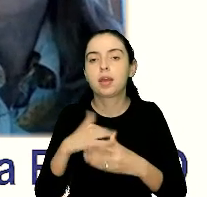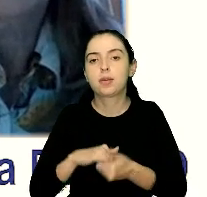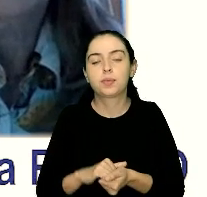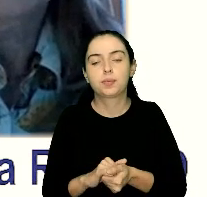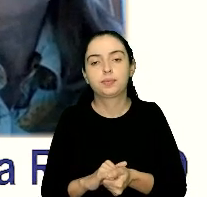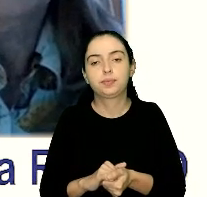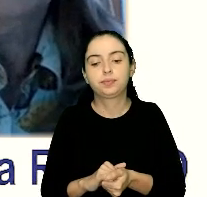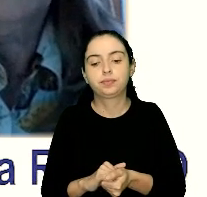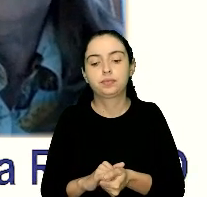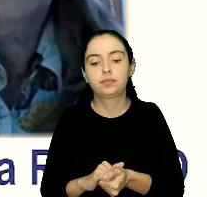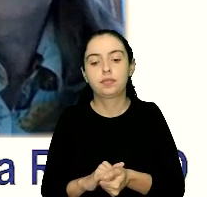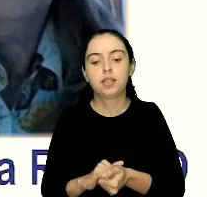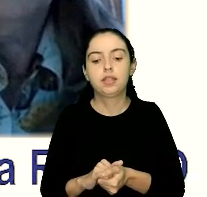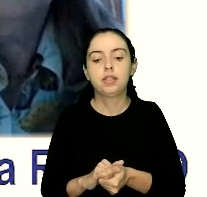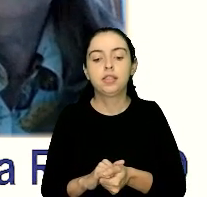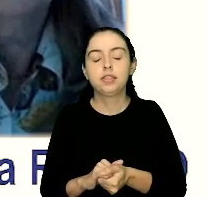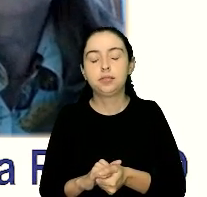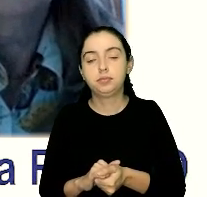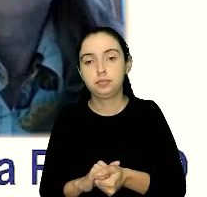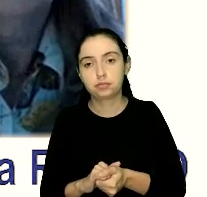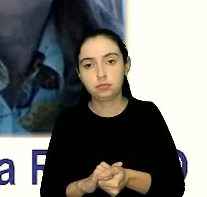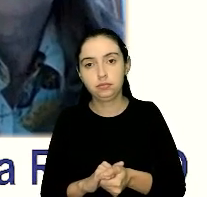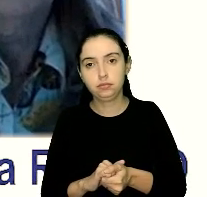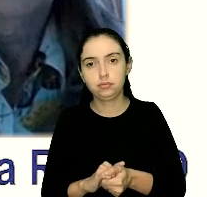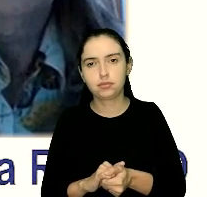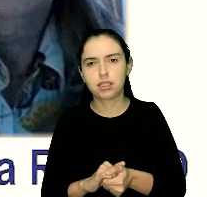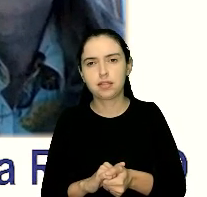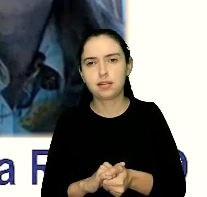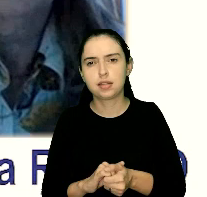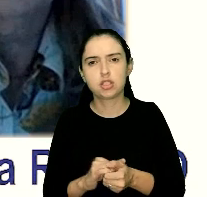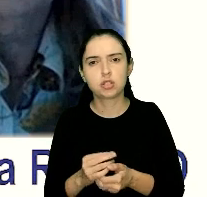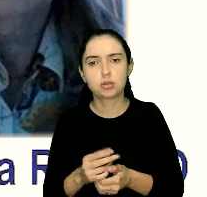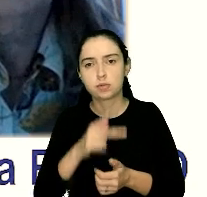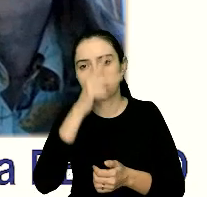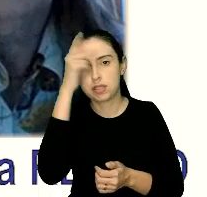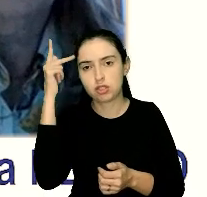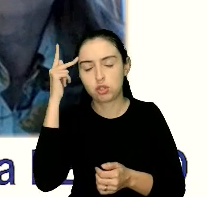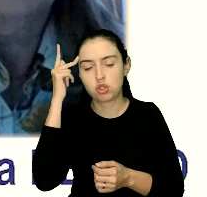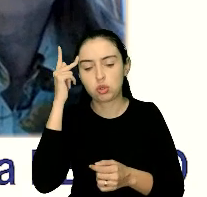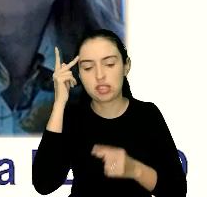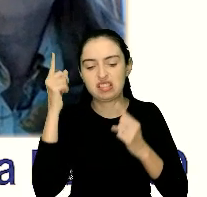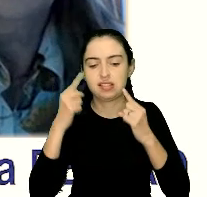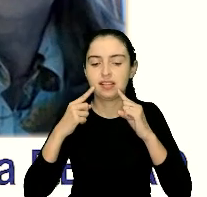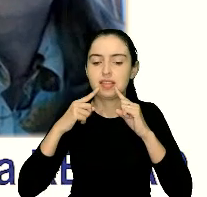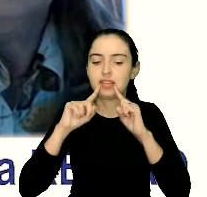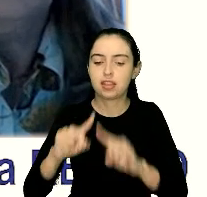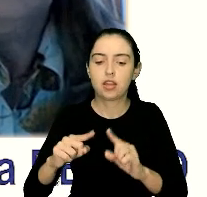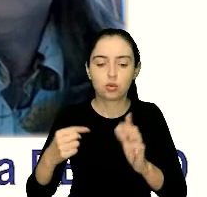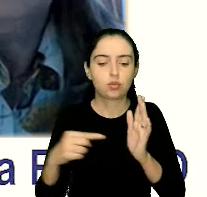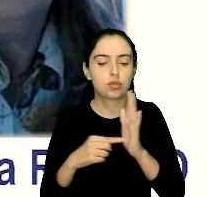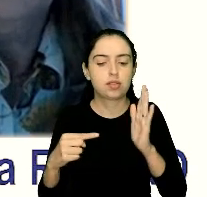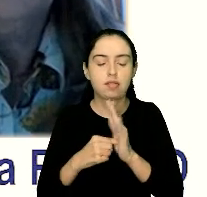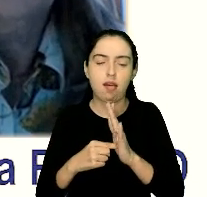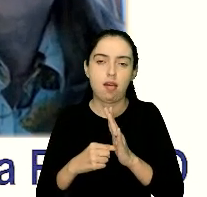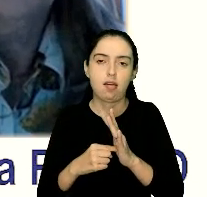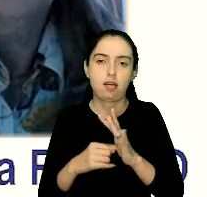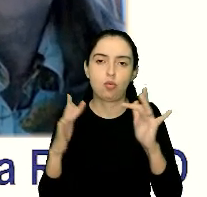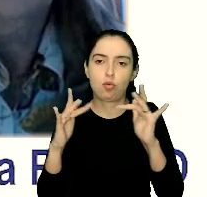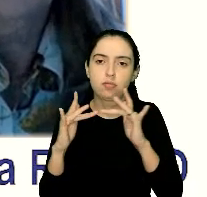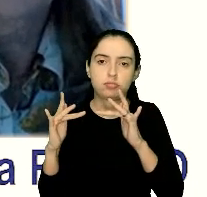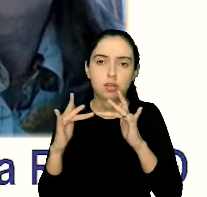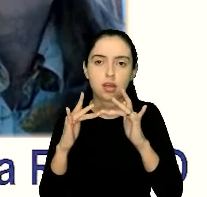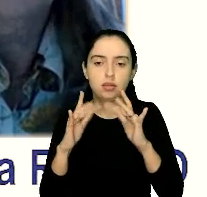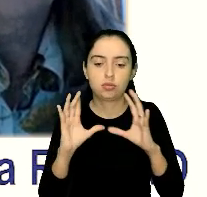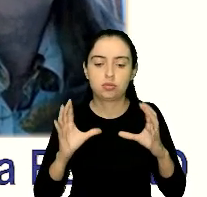destina-se as pessoas entrarem em contato com a nossa comissão, e nós criamos também